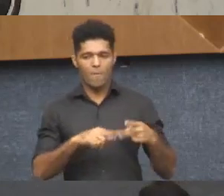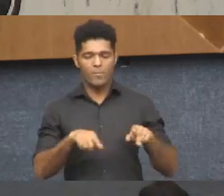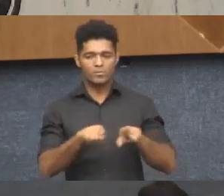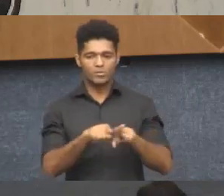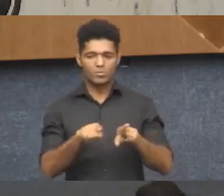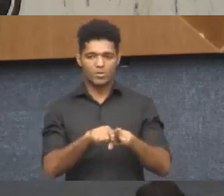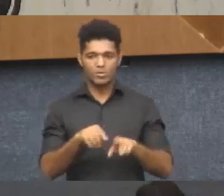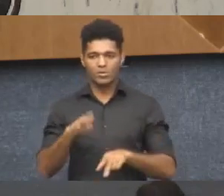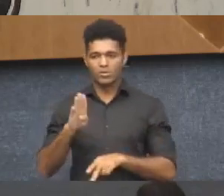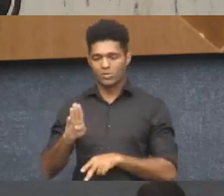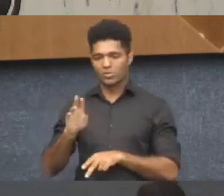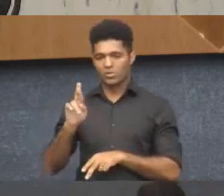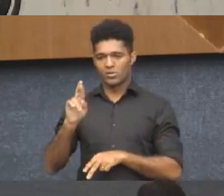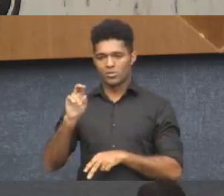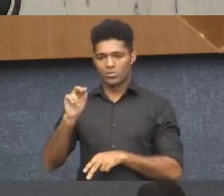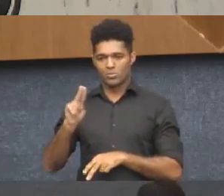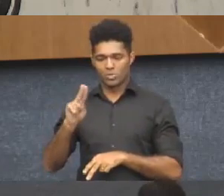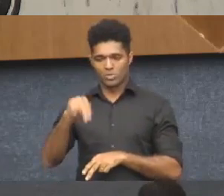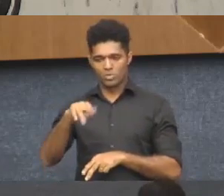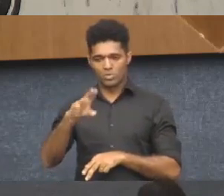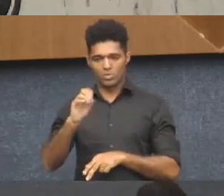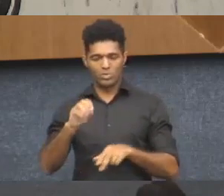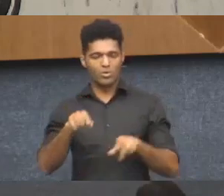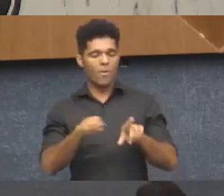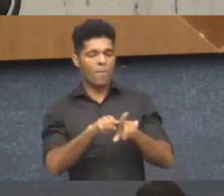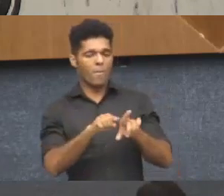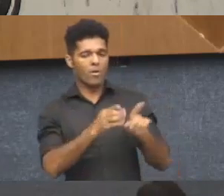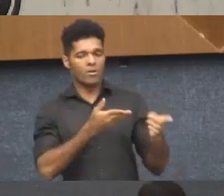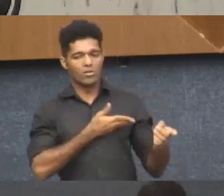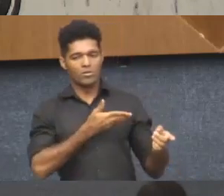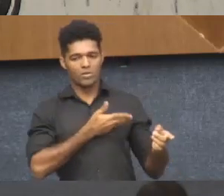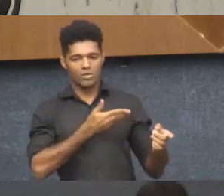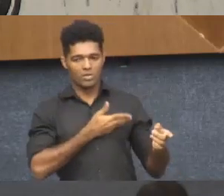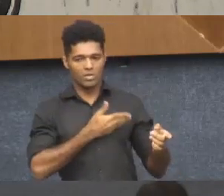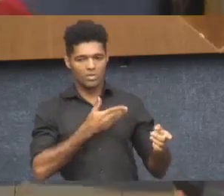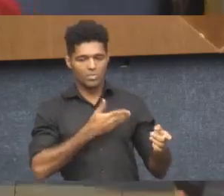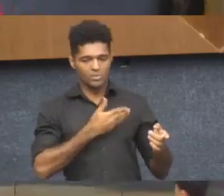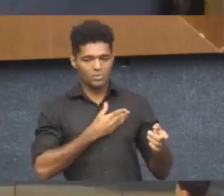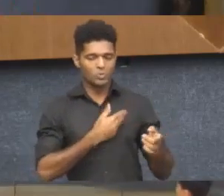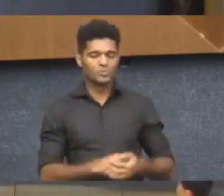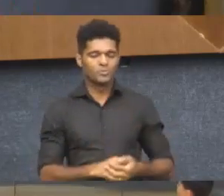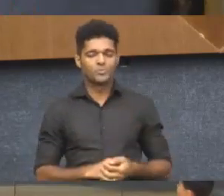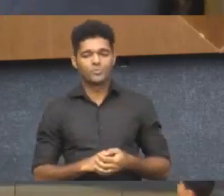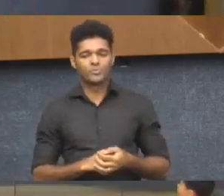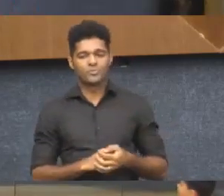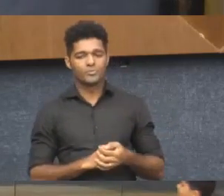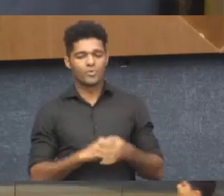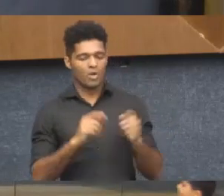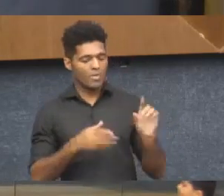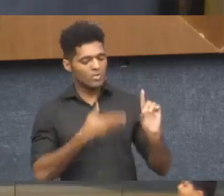Convidamos também Bruno Berg Kamizaska, amigo, produtor e compadre do homenageado.